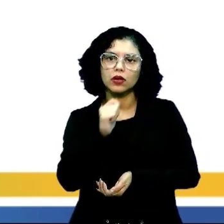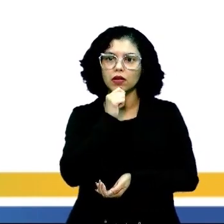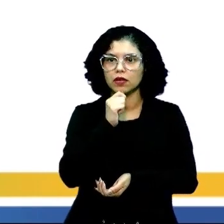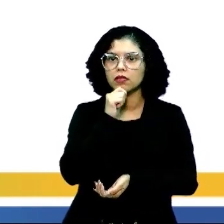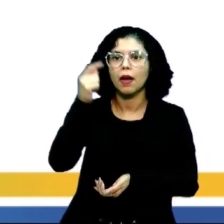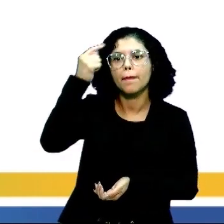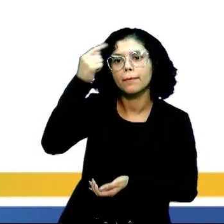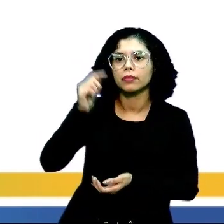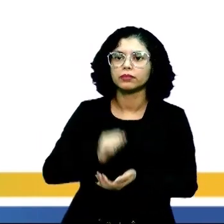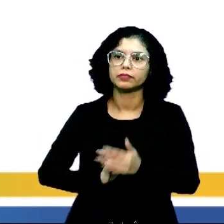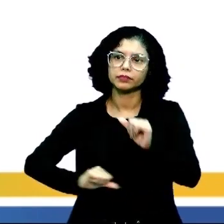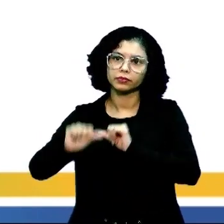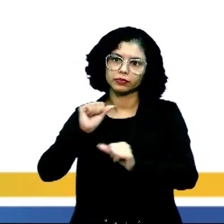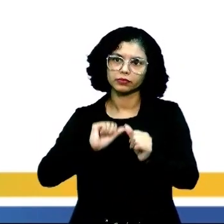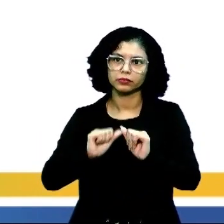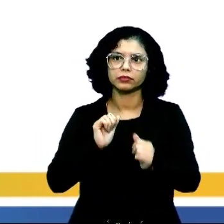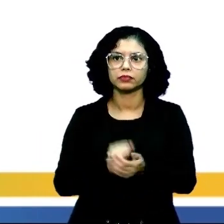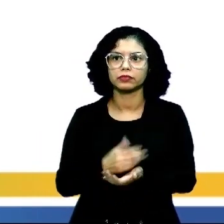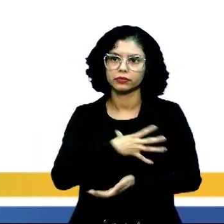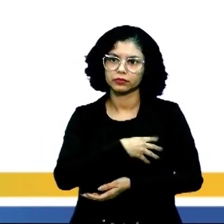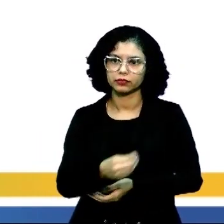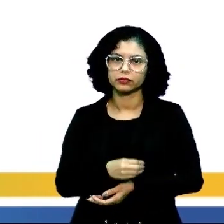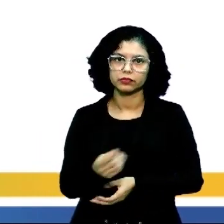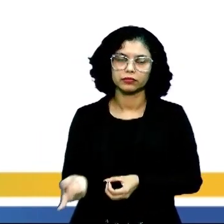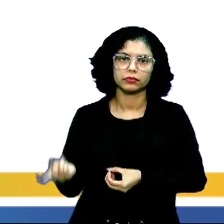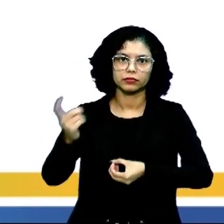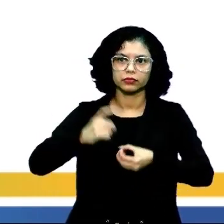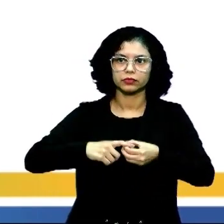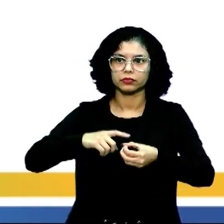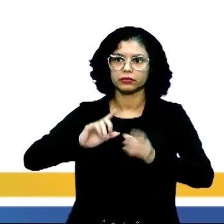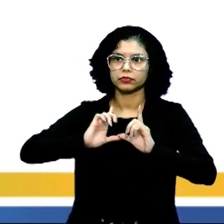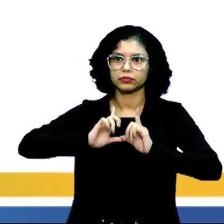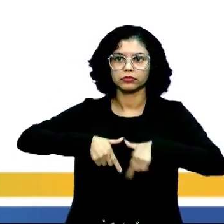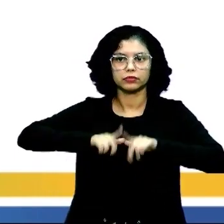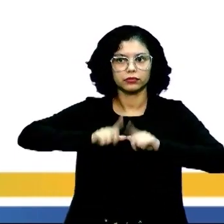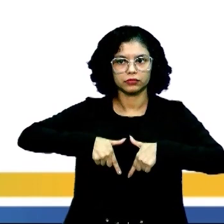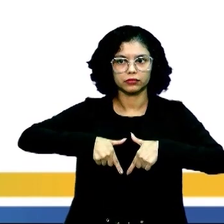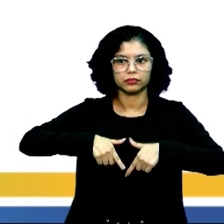que pensa em se mudar com os filhos para